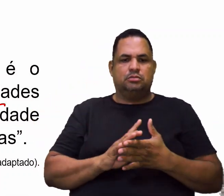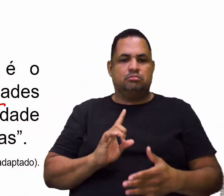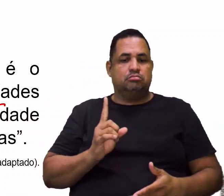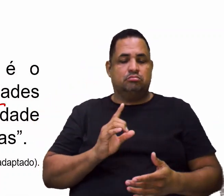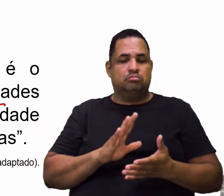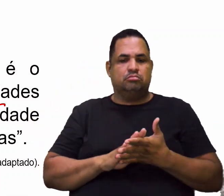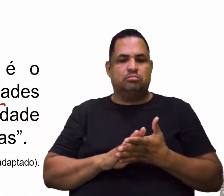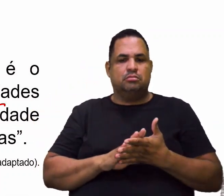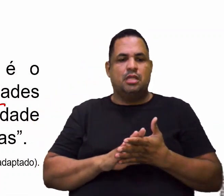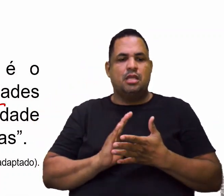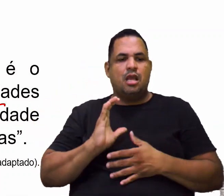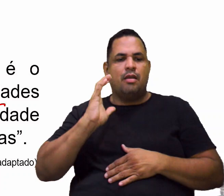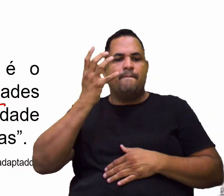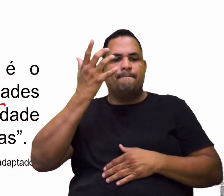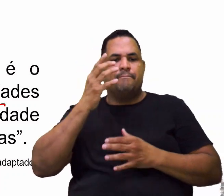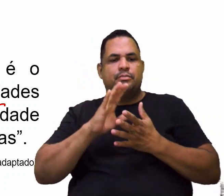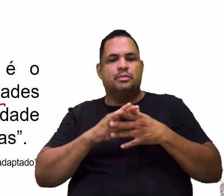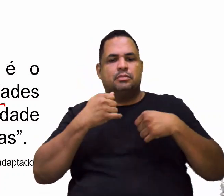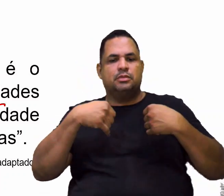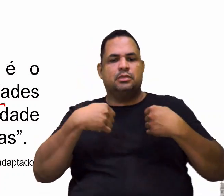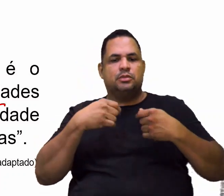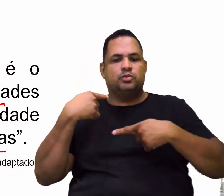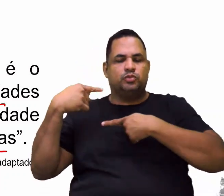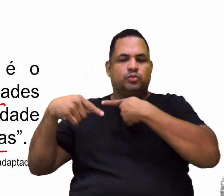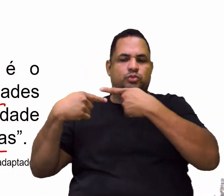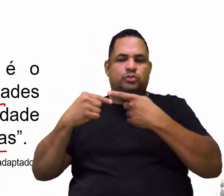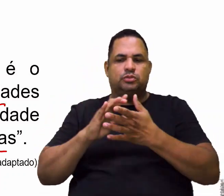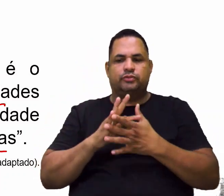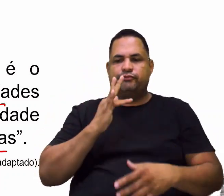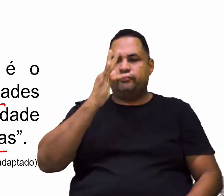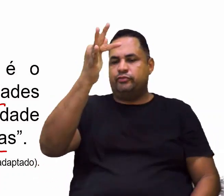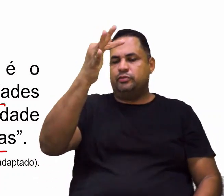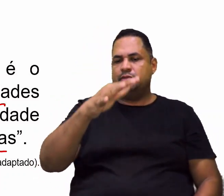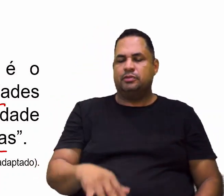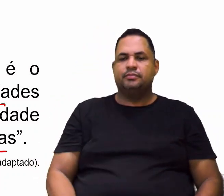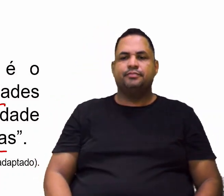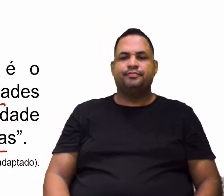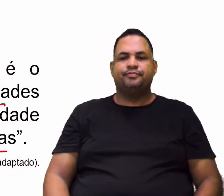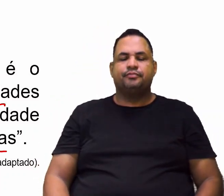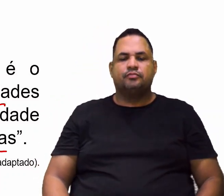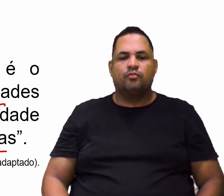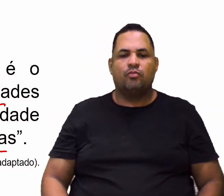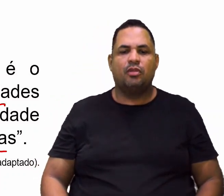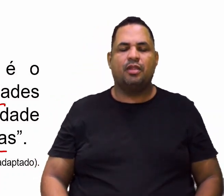comprometer a capacidade de atender as necessidades das gerações futuras. Veja bem,